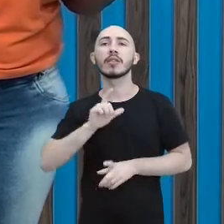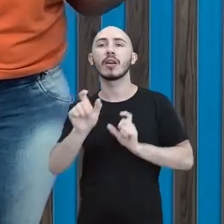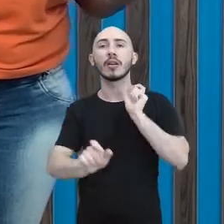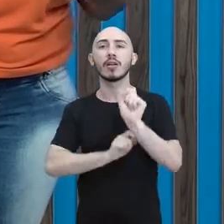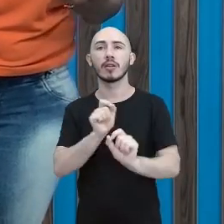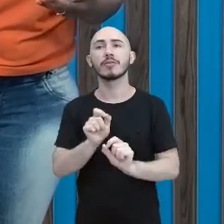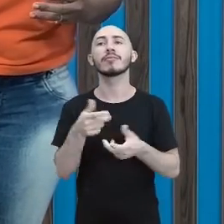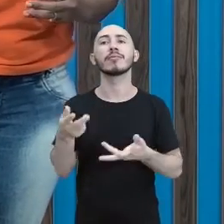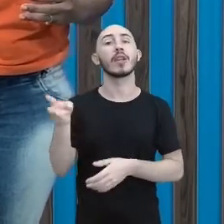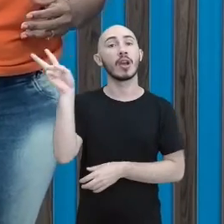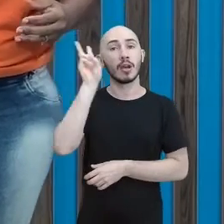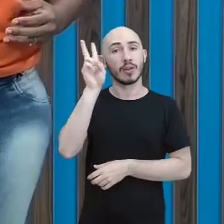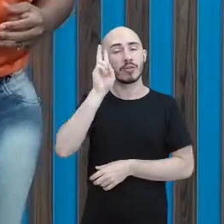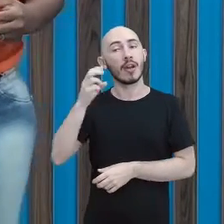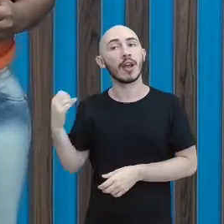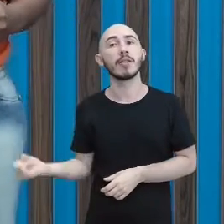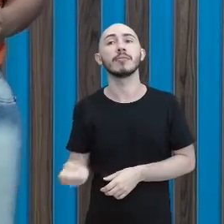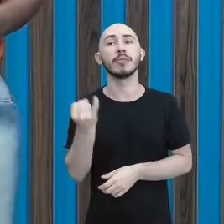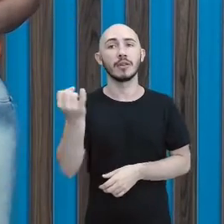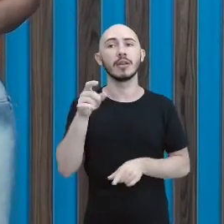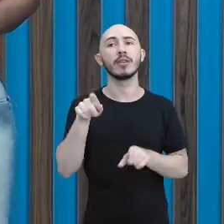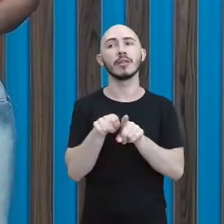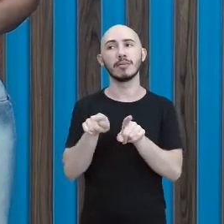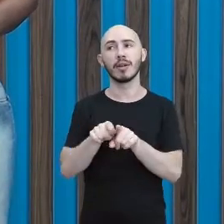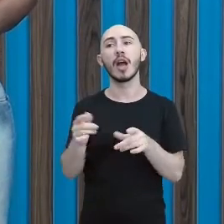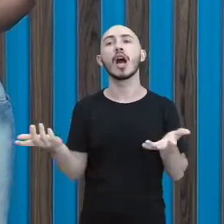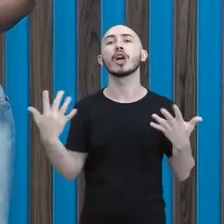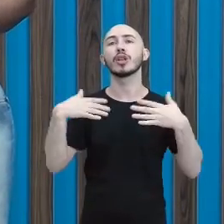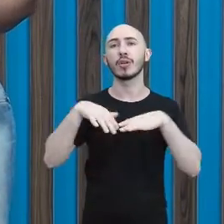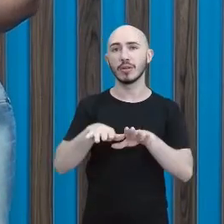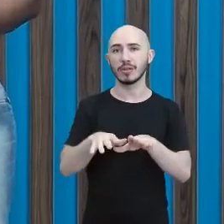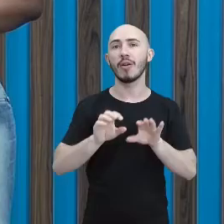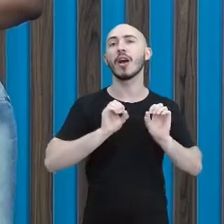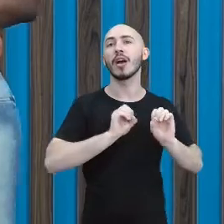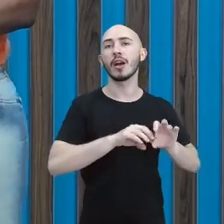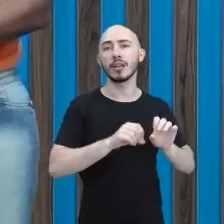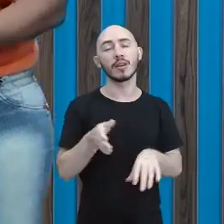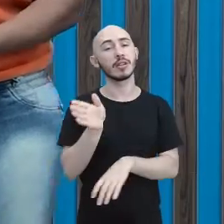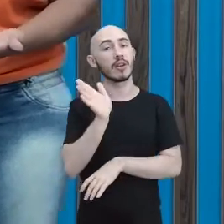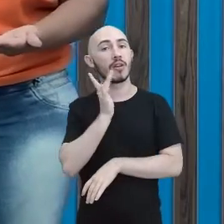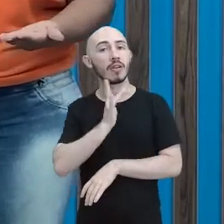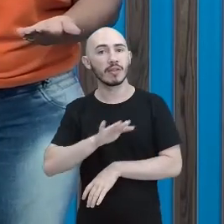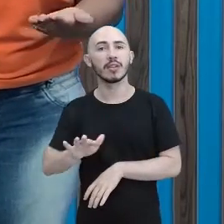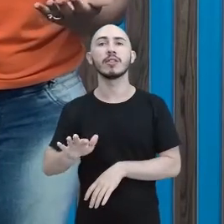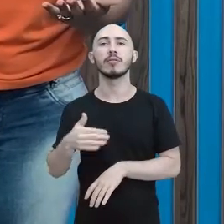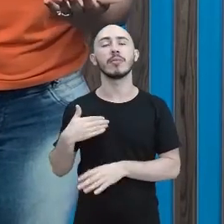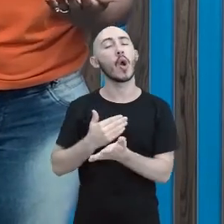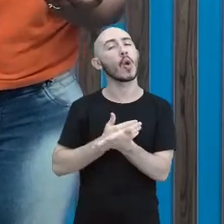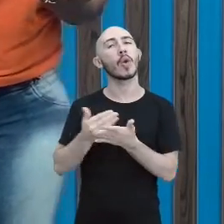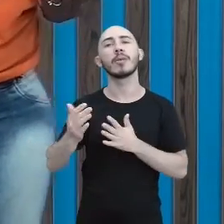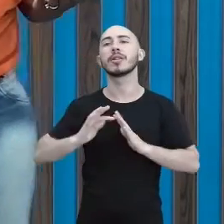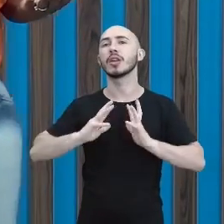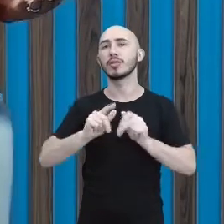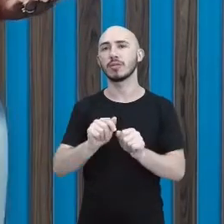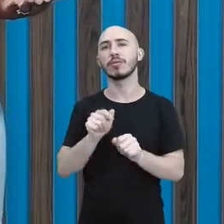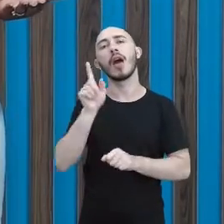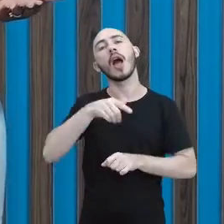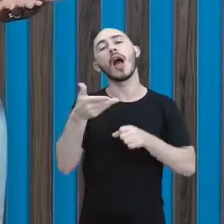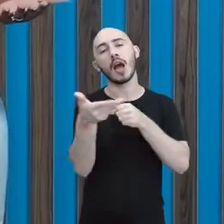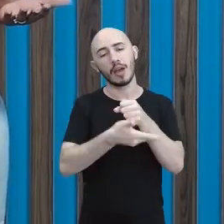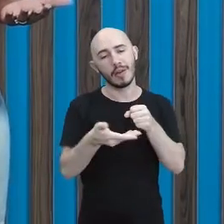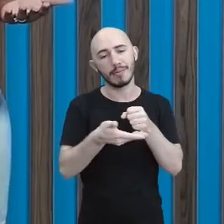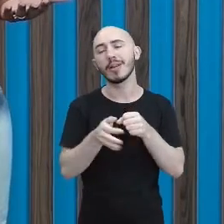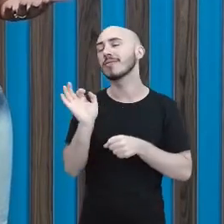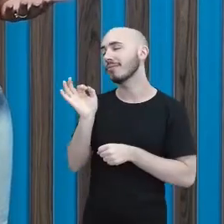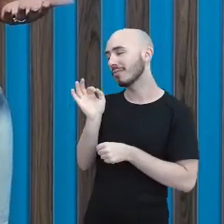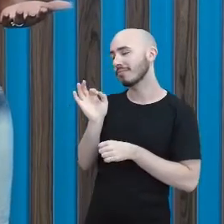história muito significativa nessa inclusão na educação infantil, porque tudo começa na educação infantil. É a base, não é,